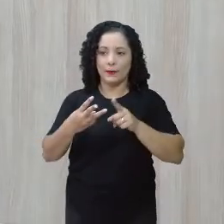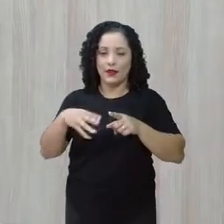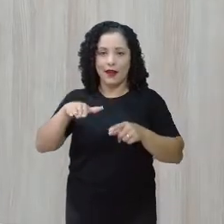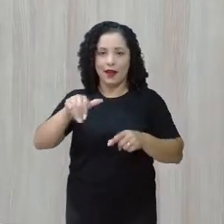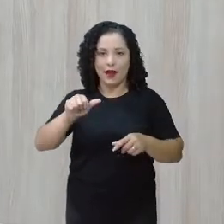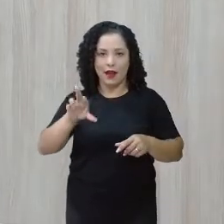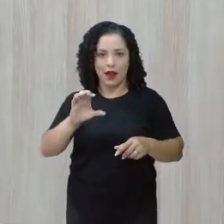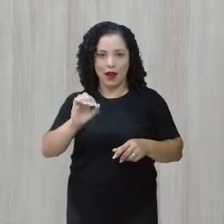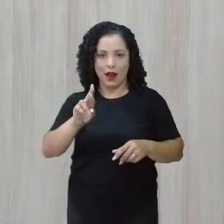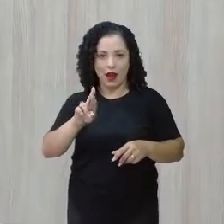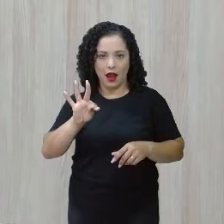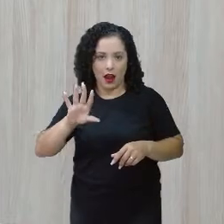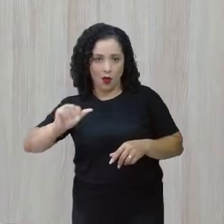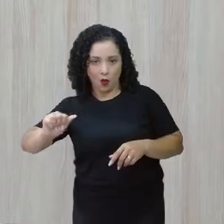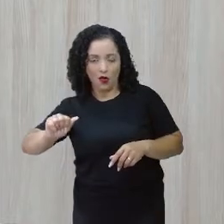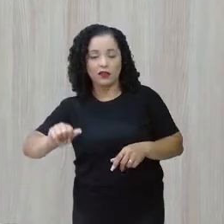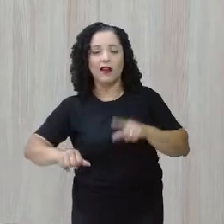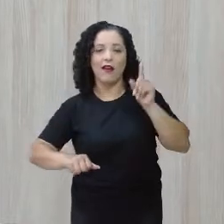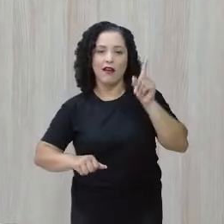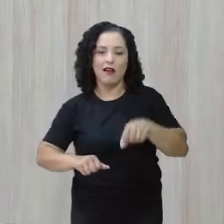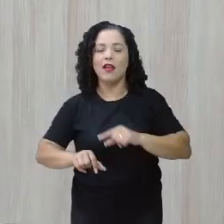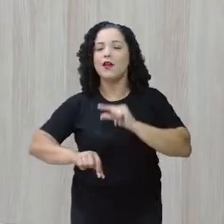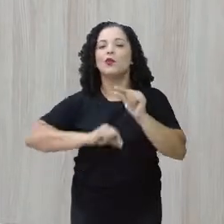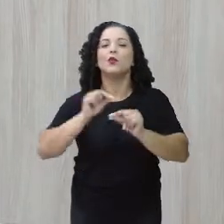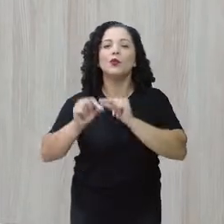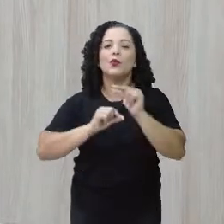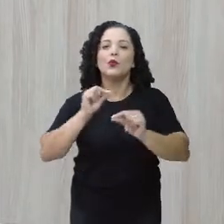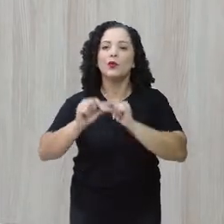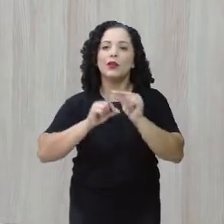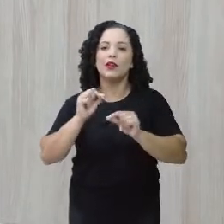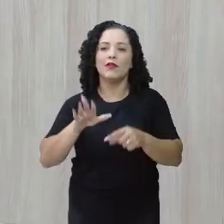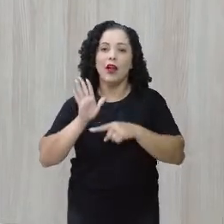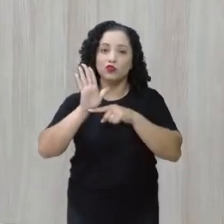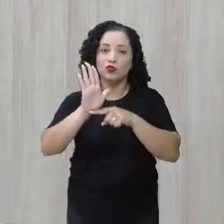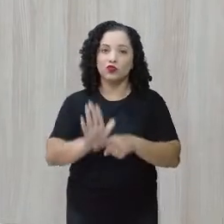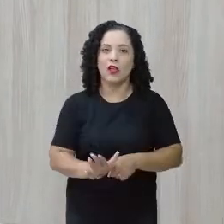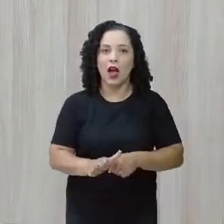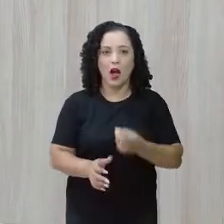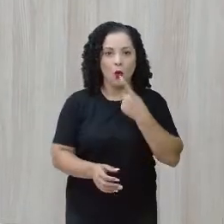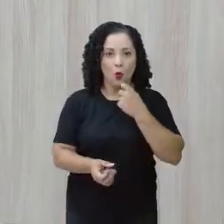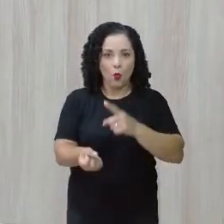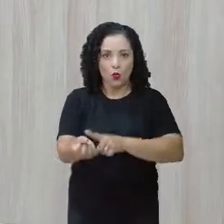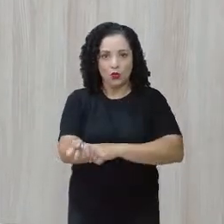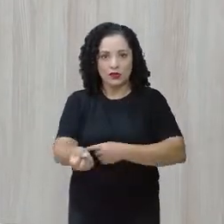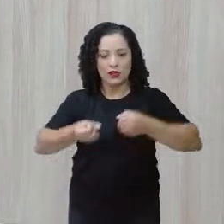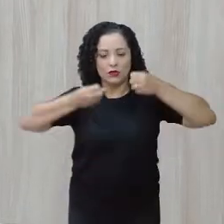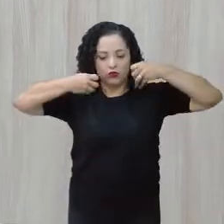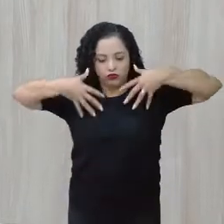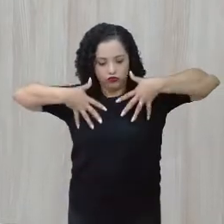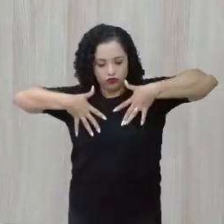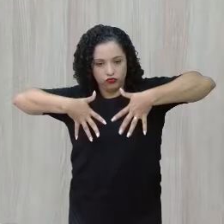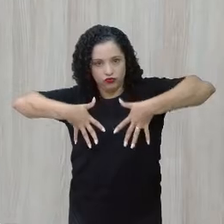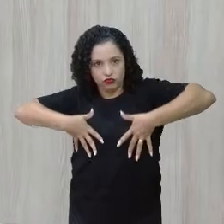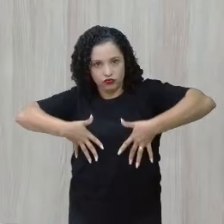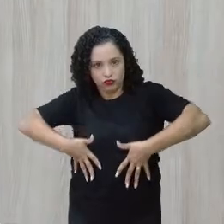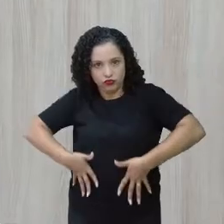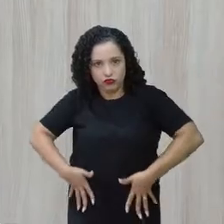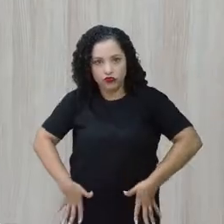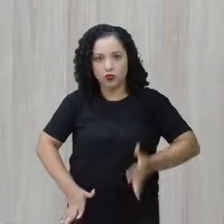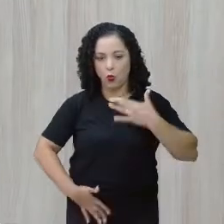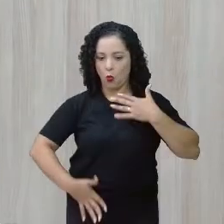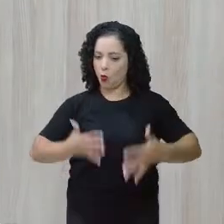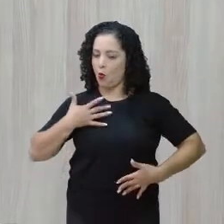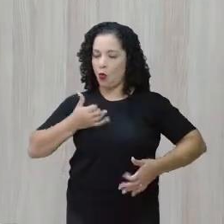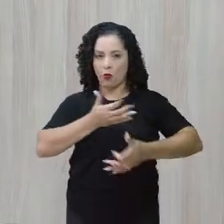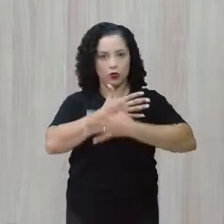aorta, que vai aí ajudar a levar esse sangue para ser distribuído por todo o corpo. Então, mais